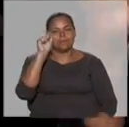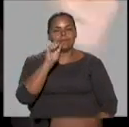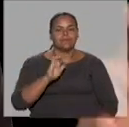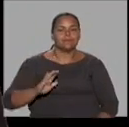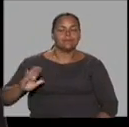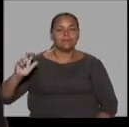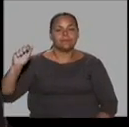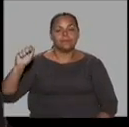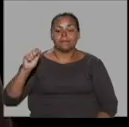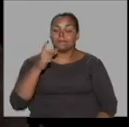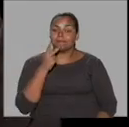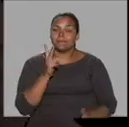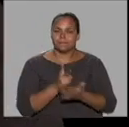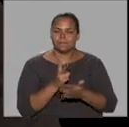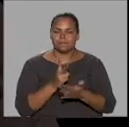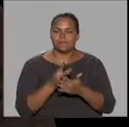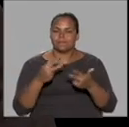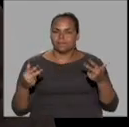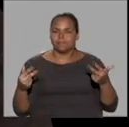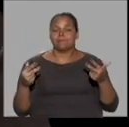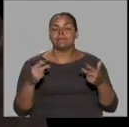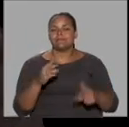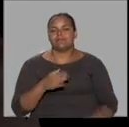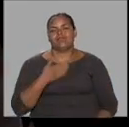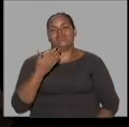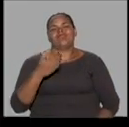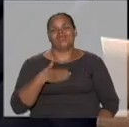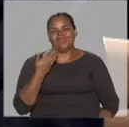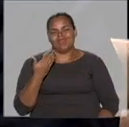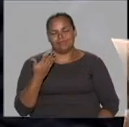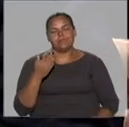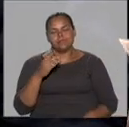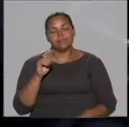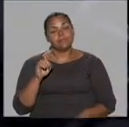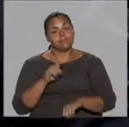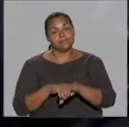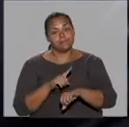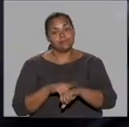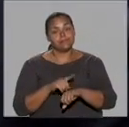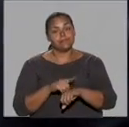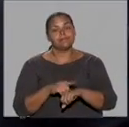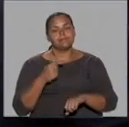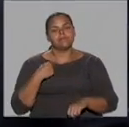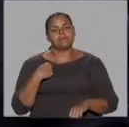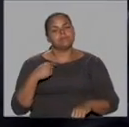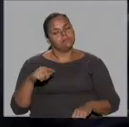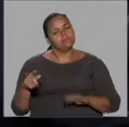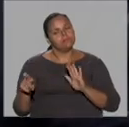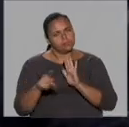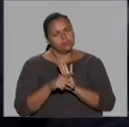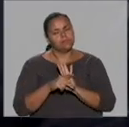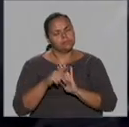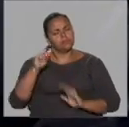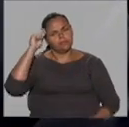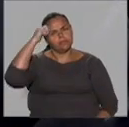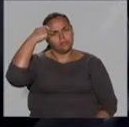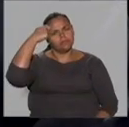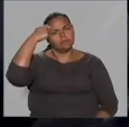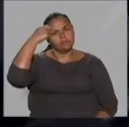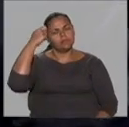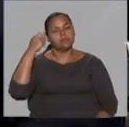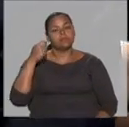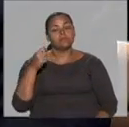mundo falando a mesma coisa, então isso assustou. Era um momento de empoderamento negro, né?